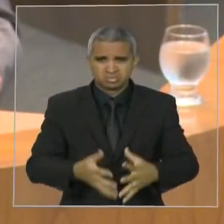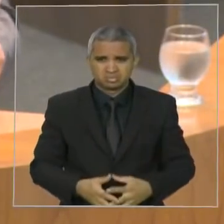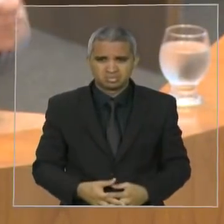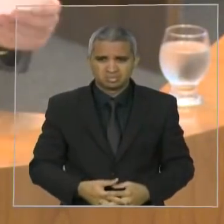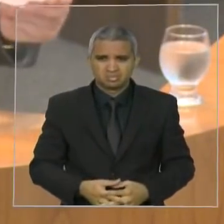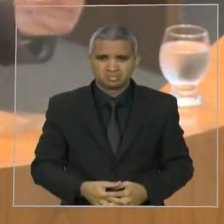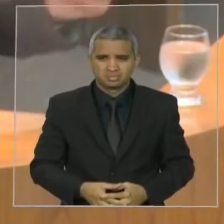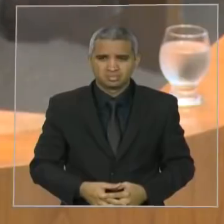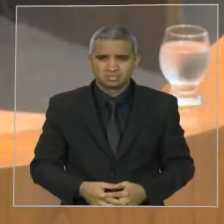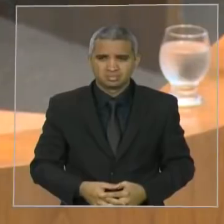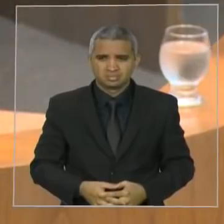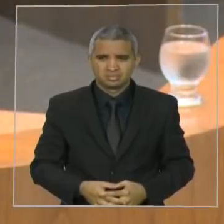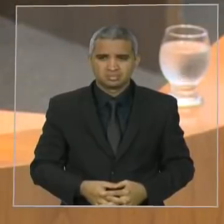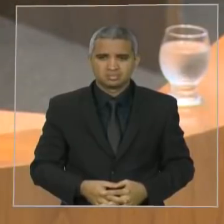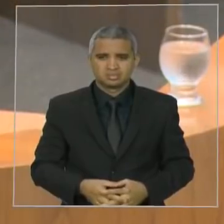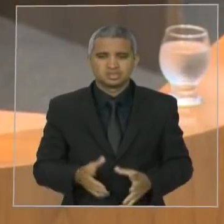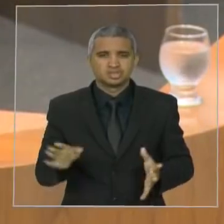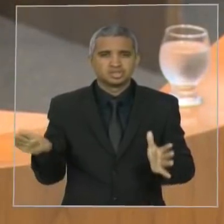disse que iria solicitar